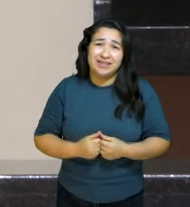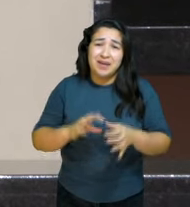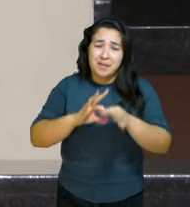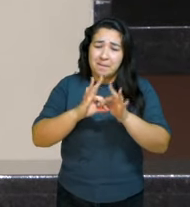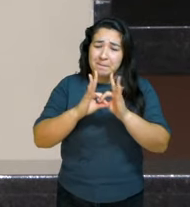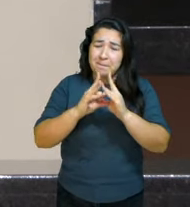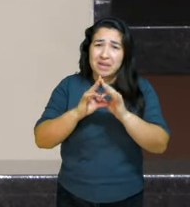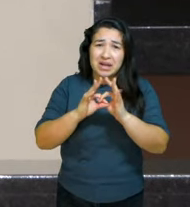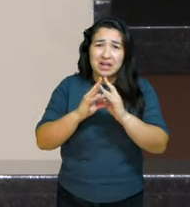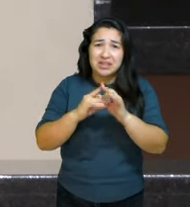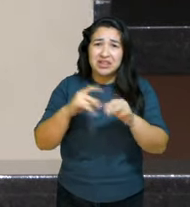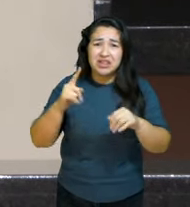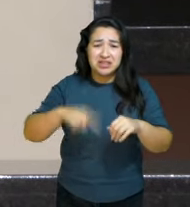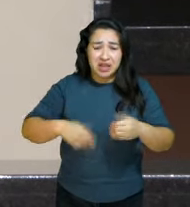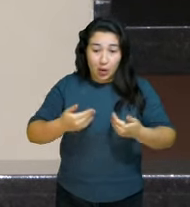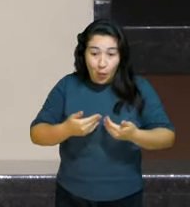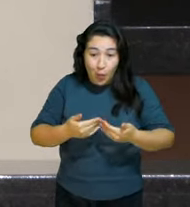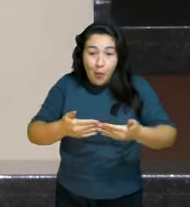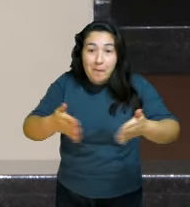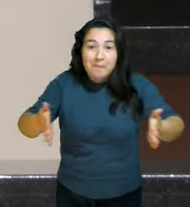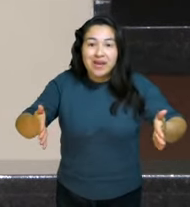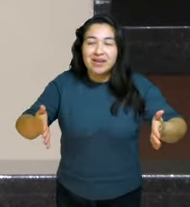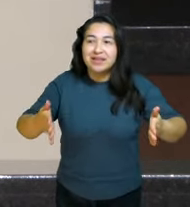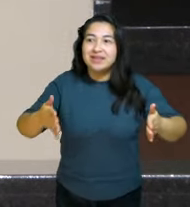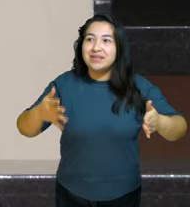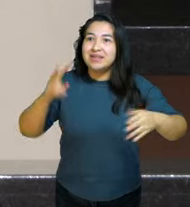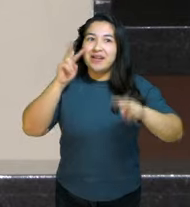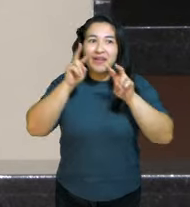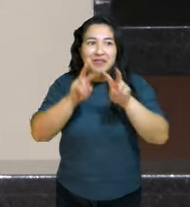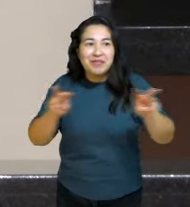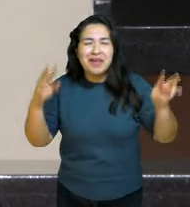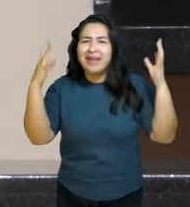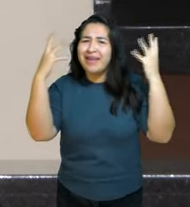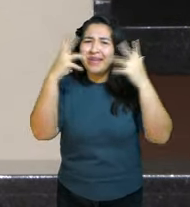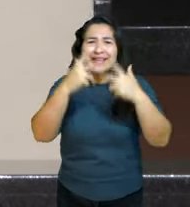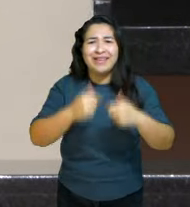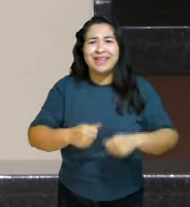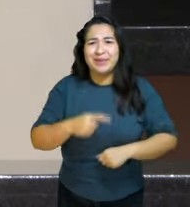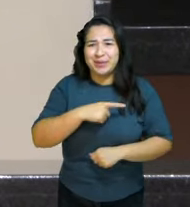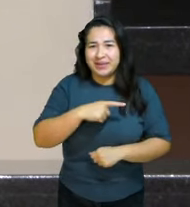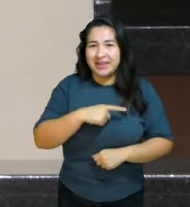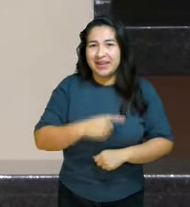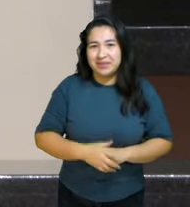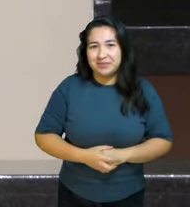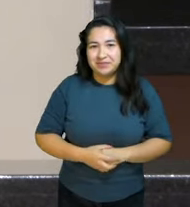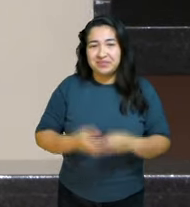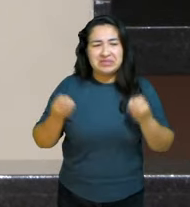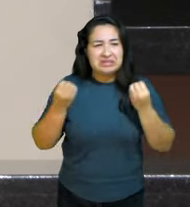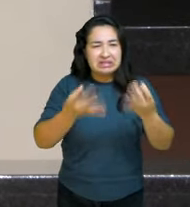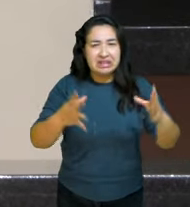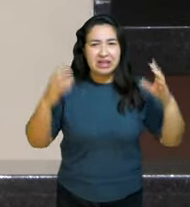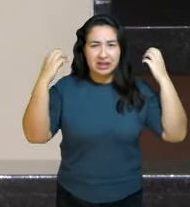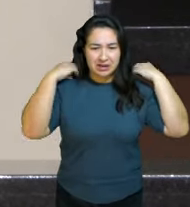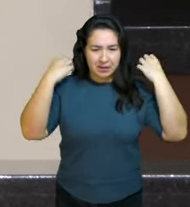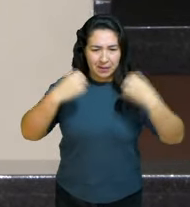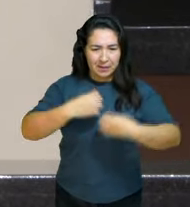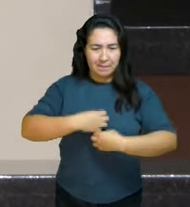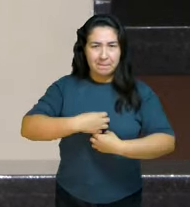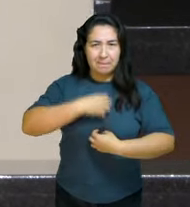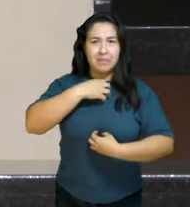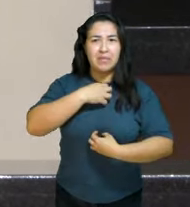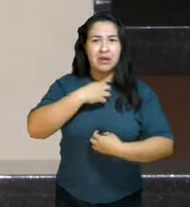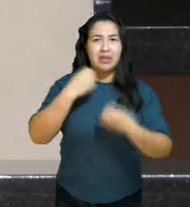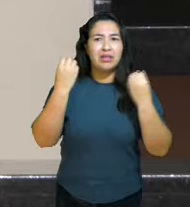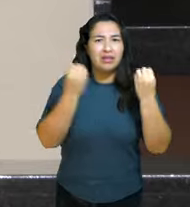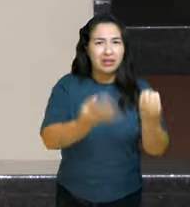Abertos, é um momento de confraternização magnífico do esporte catarinense. Os momentos de entrega de medalha é lindo, é muito bacana. O